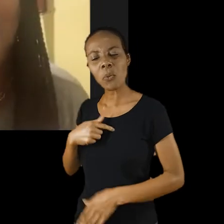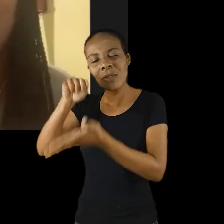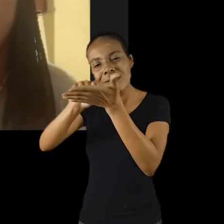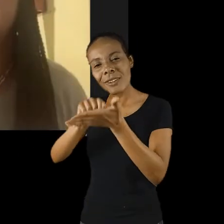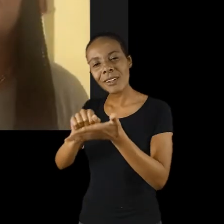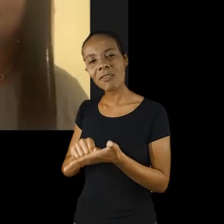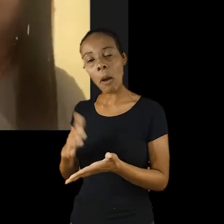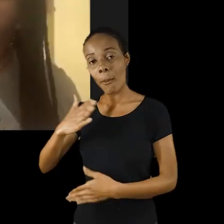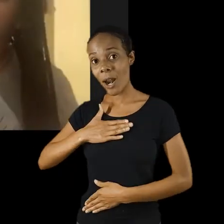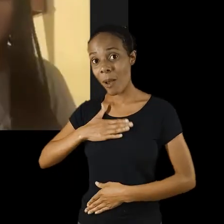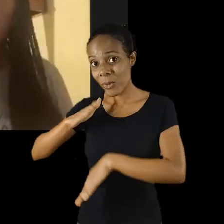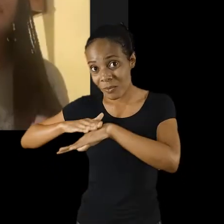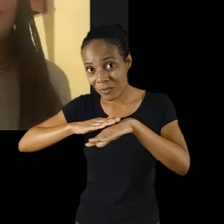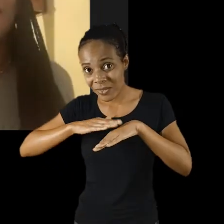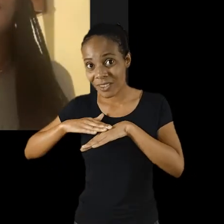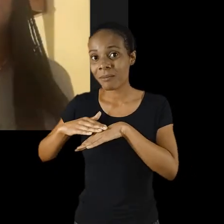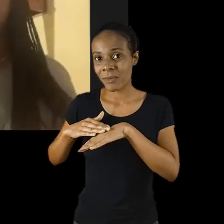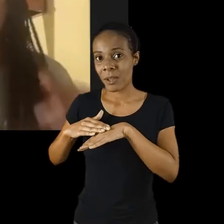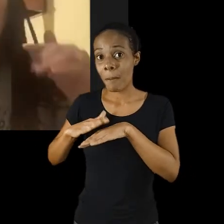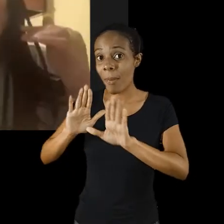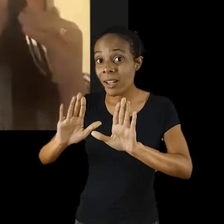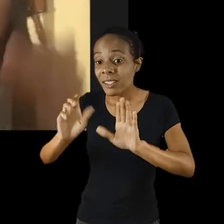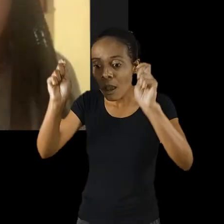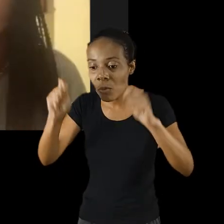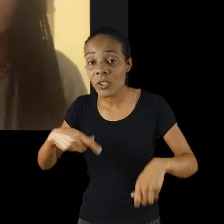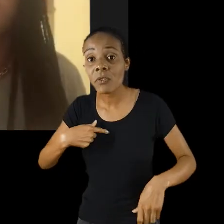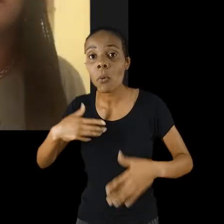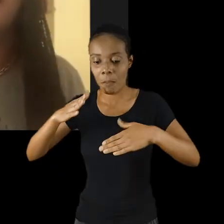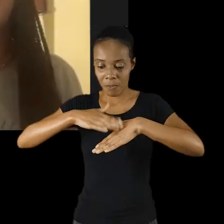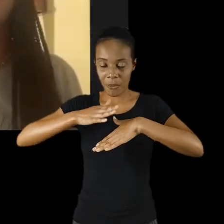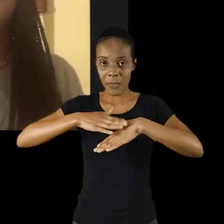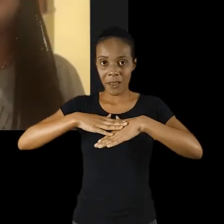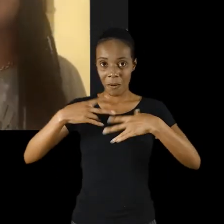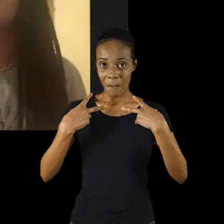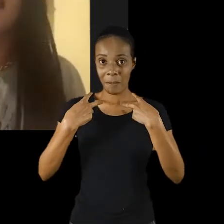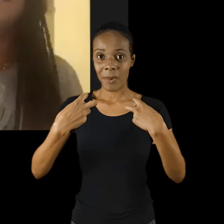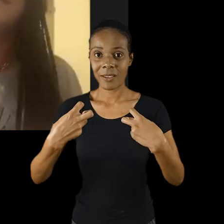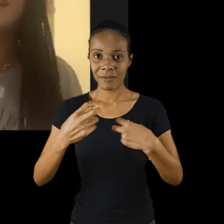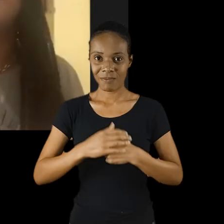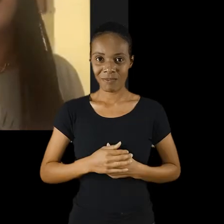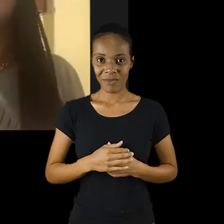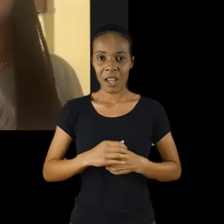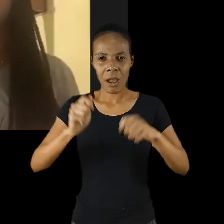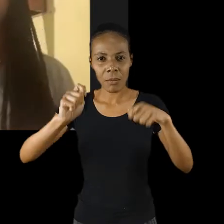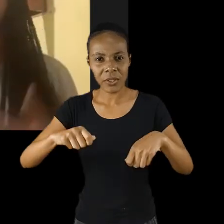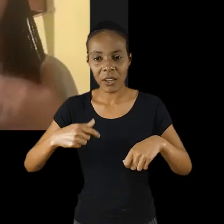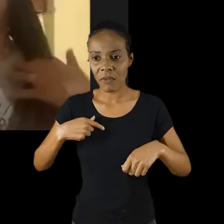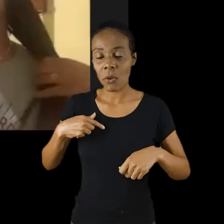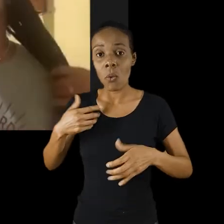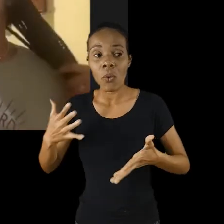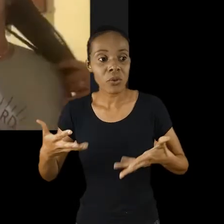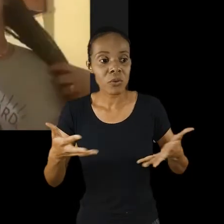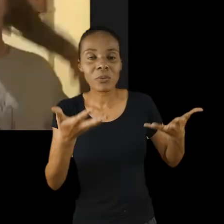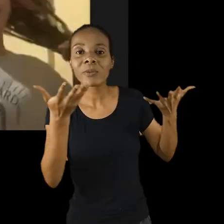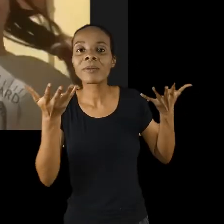mostrar, mas que eu perceba, que eu, de alguma forma, consegui desestimular e desativar esse medo. Eu tinha